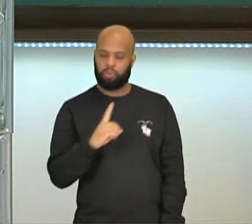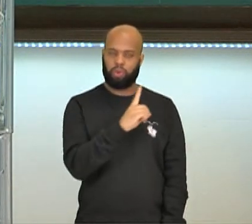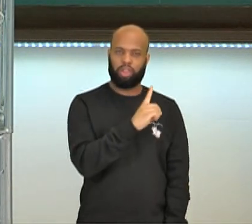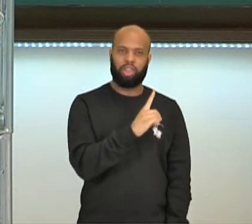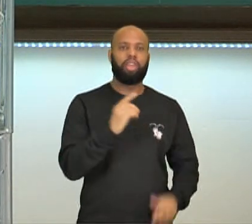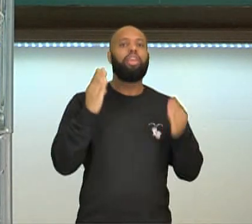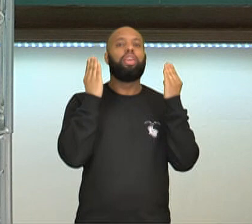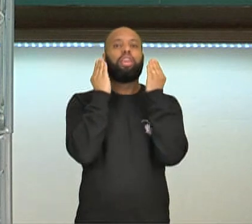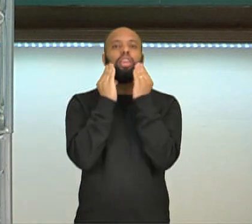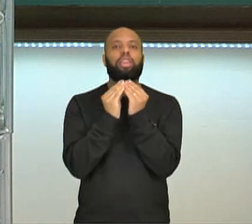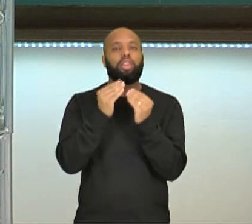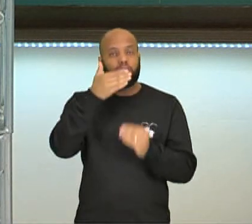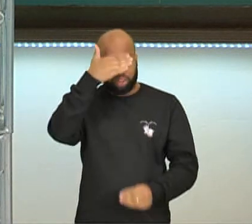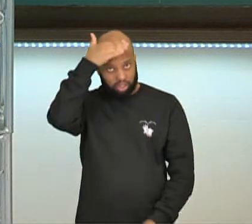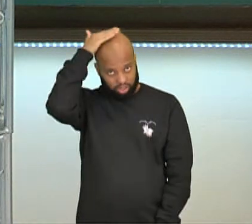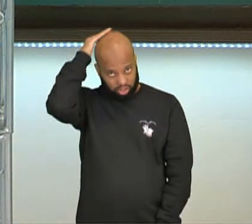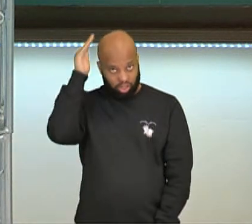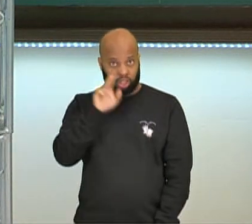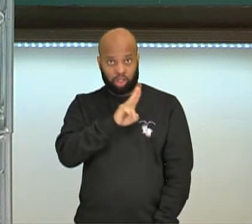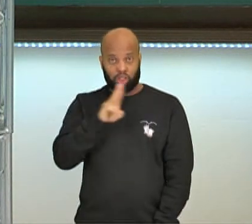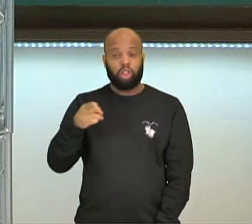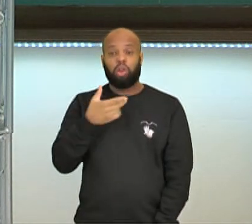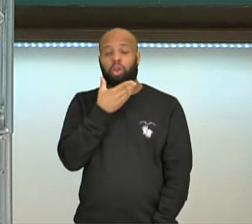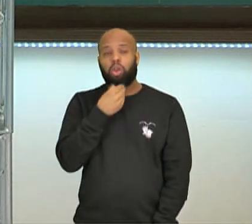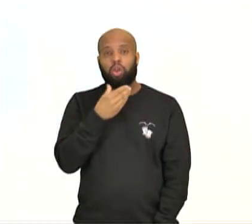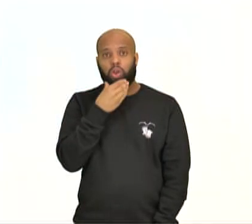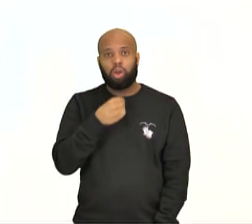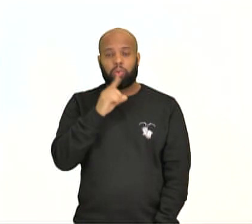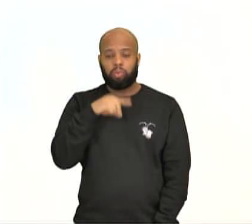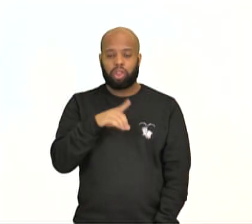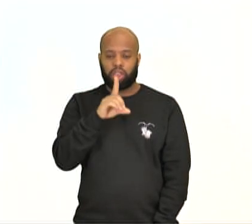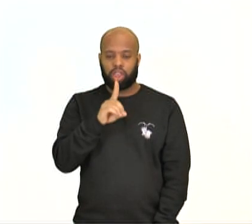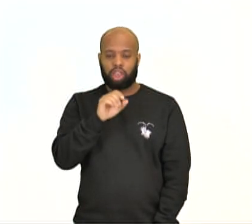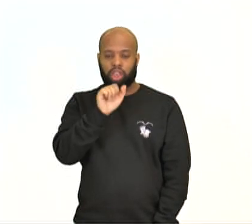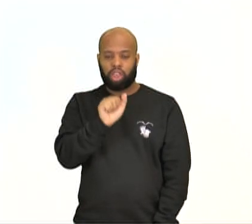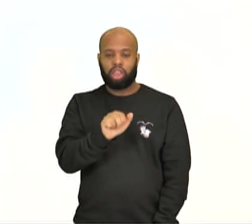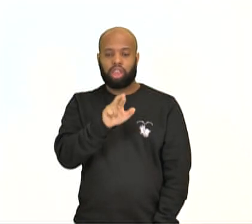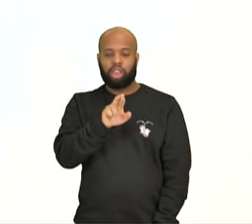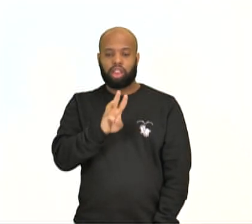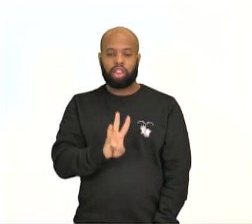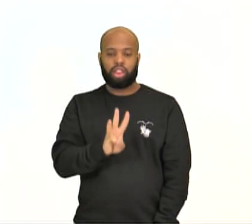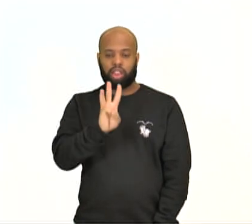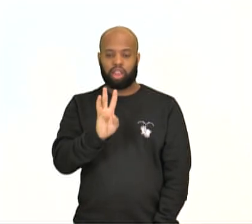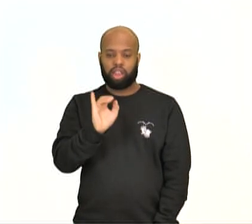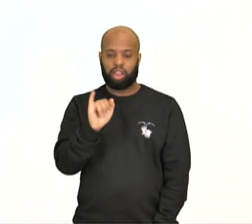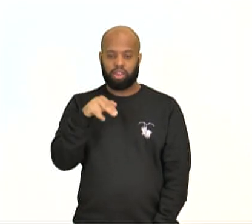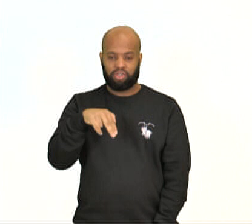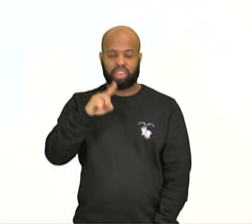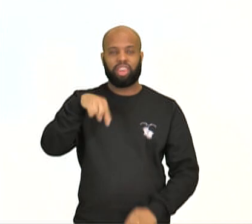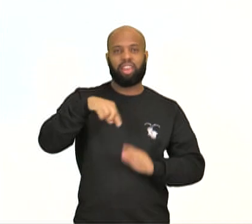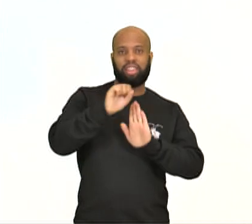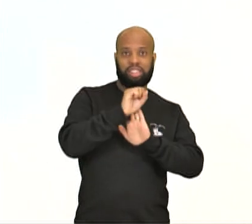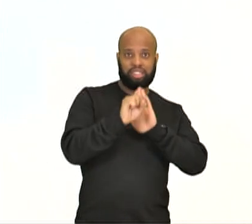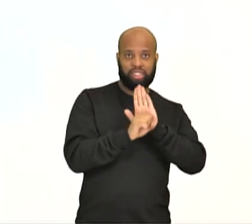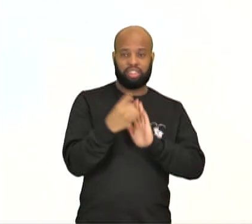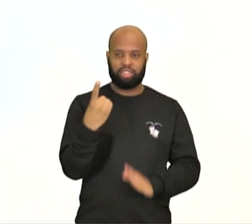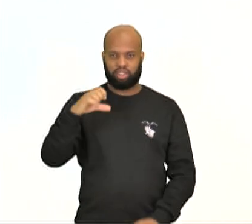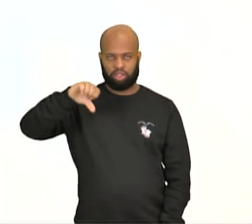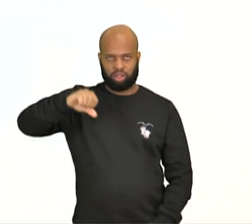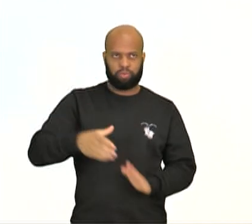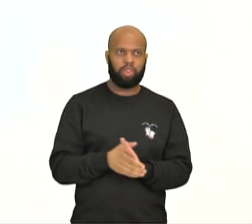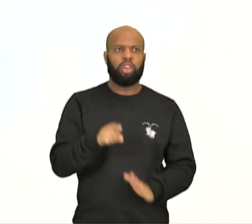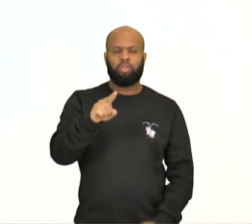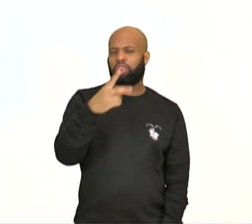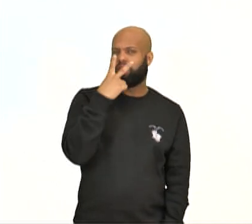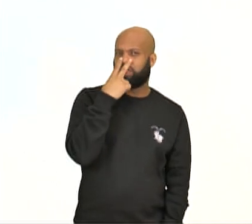no século XIX. Você considera que estudar o surgimento dos primeiros seres humanos contribui para um conhecimento natural